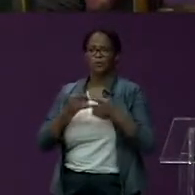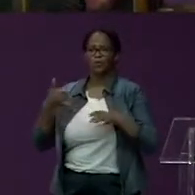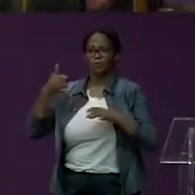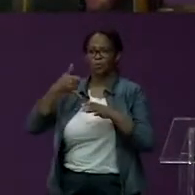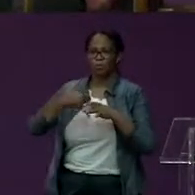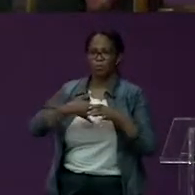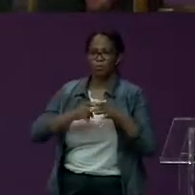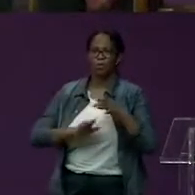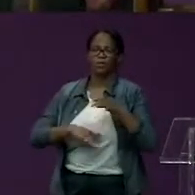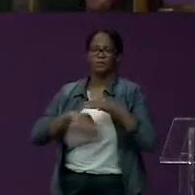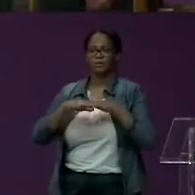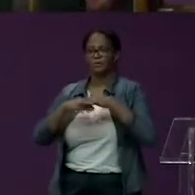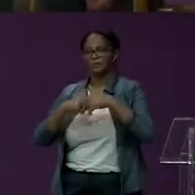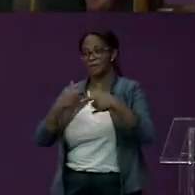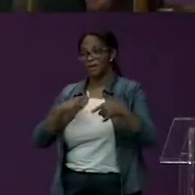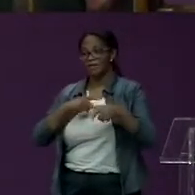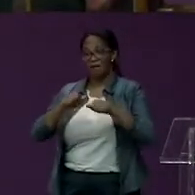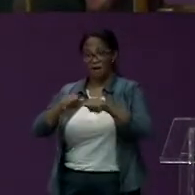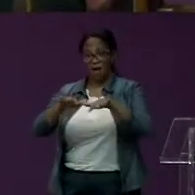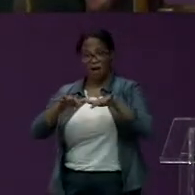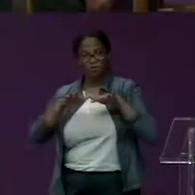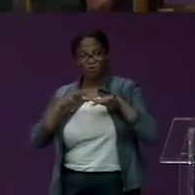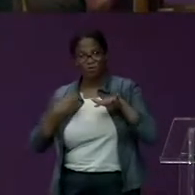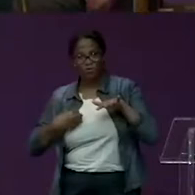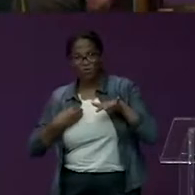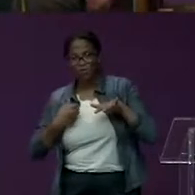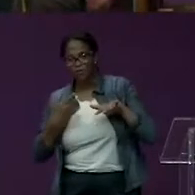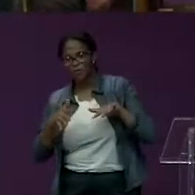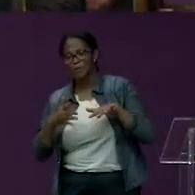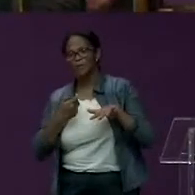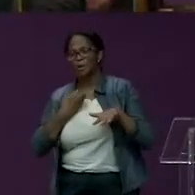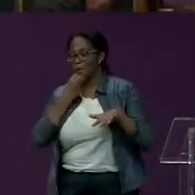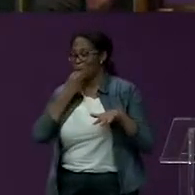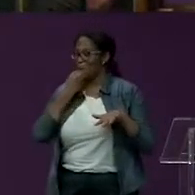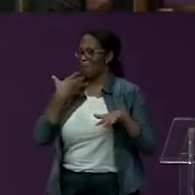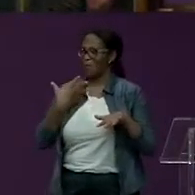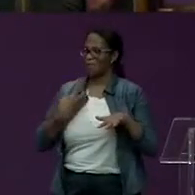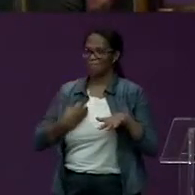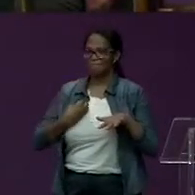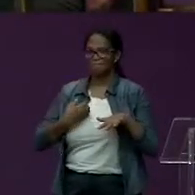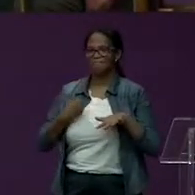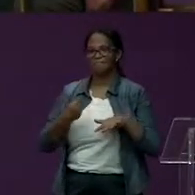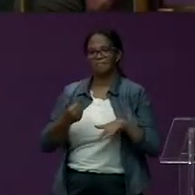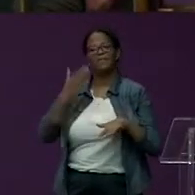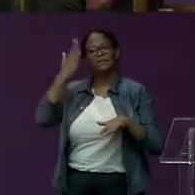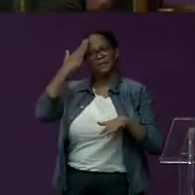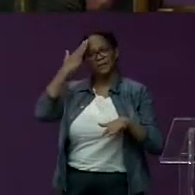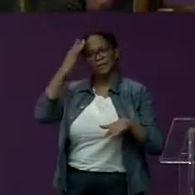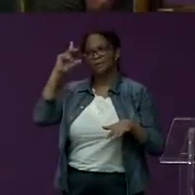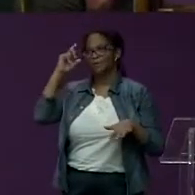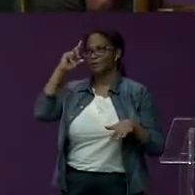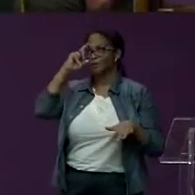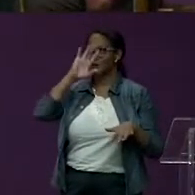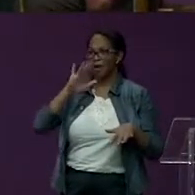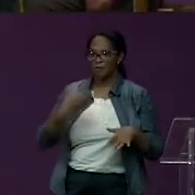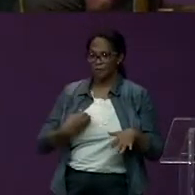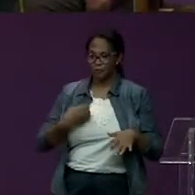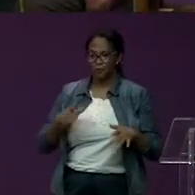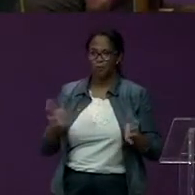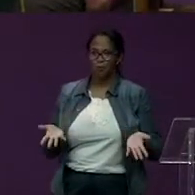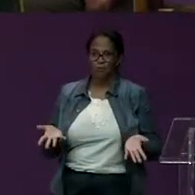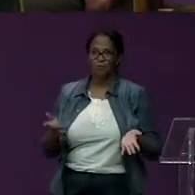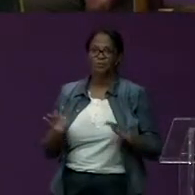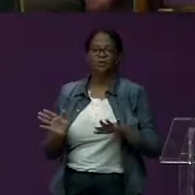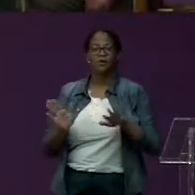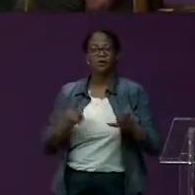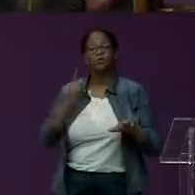E ter esse auditório aqui com esse calor humano é muito bom, né? Apesar das dificuldades do dia, eu acho que